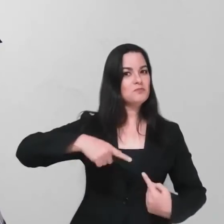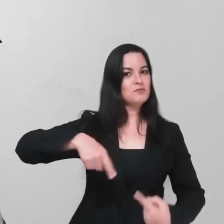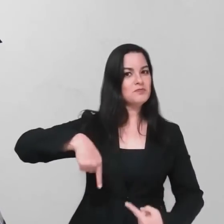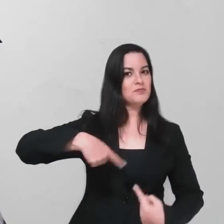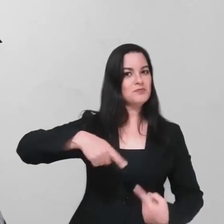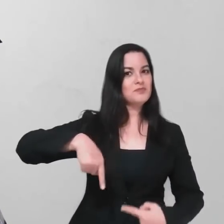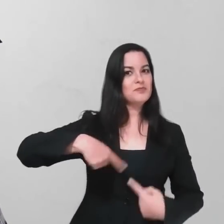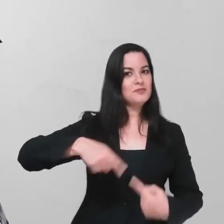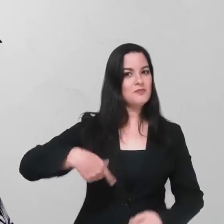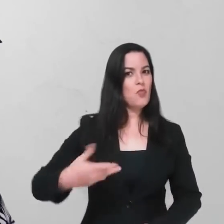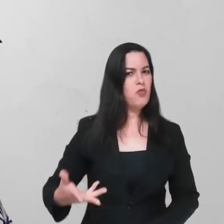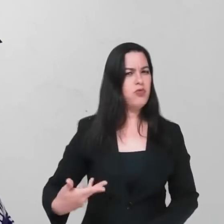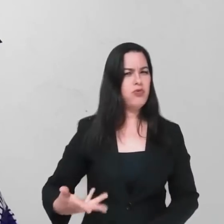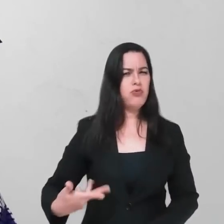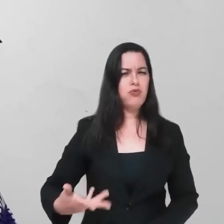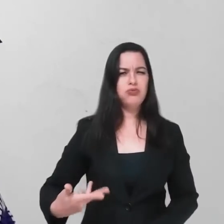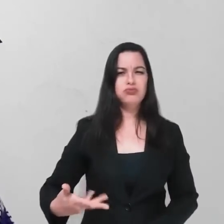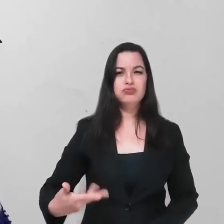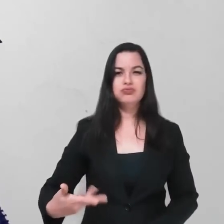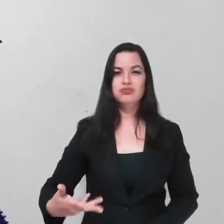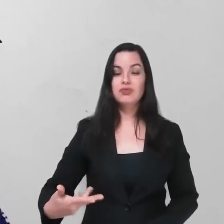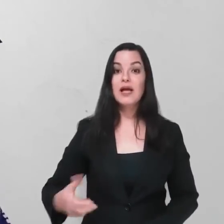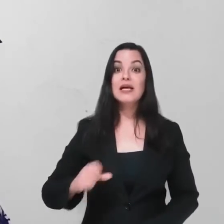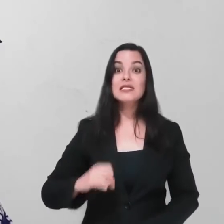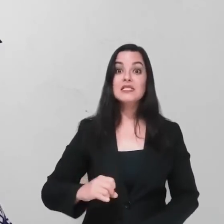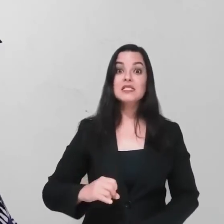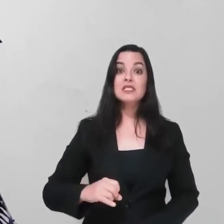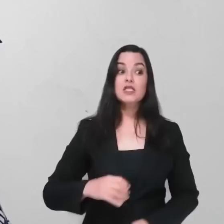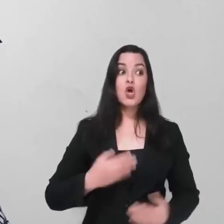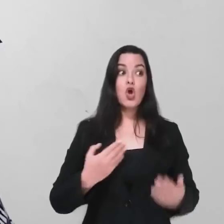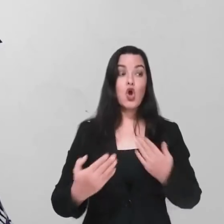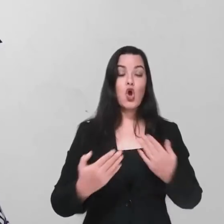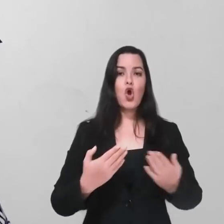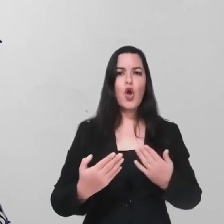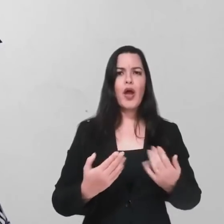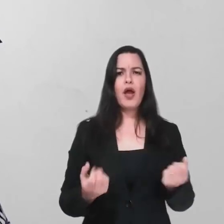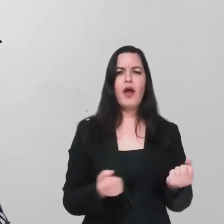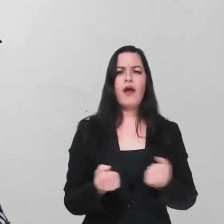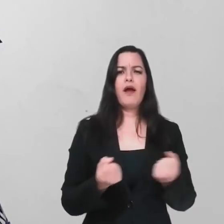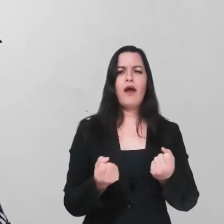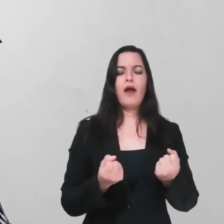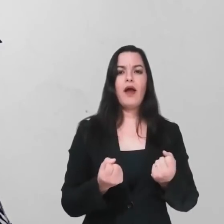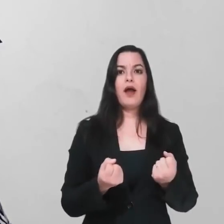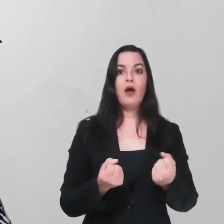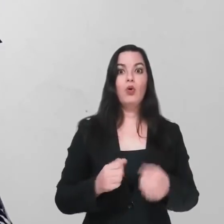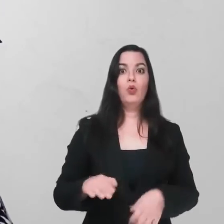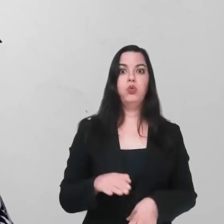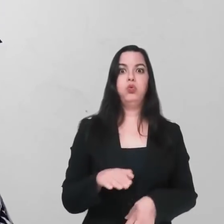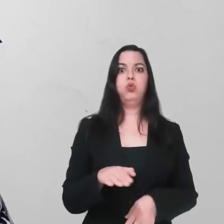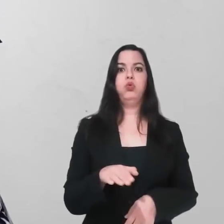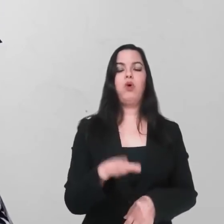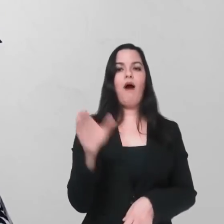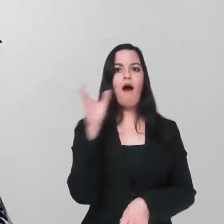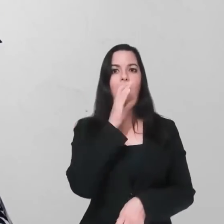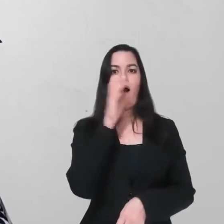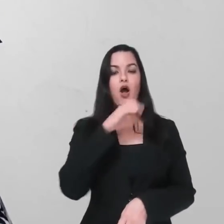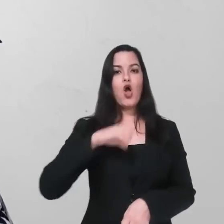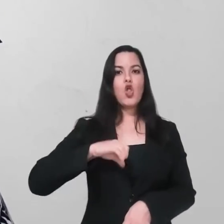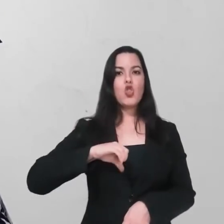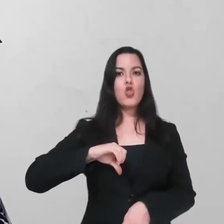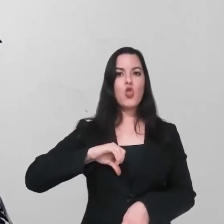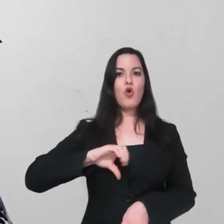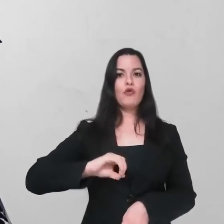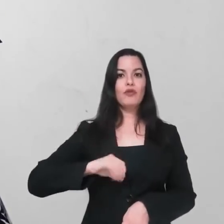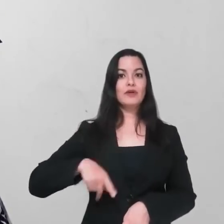mesma. Se a gente for comparar com um carro andando a 90 km por hora, o que já seria bem rápido,